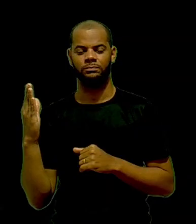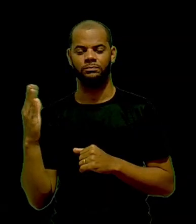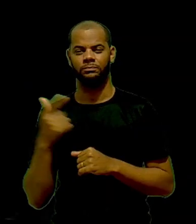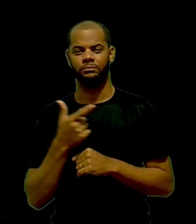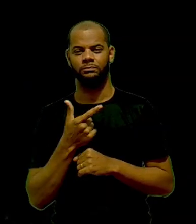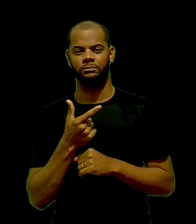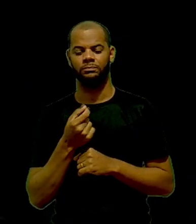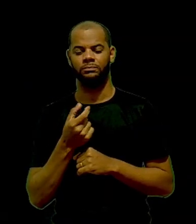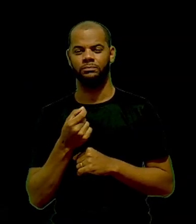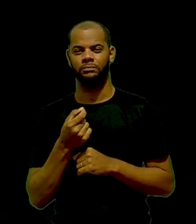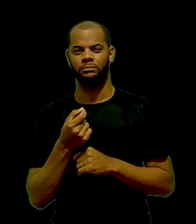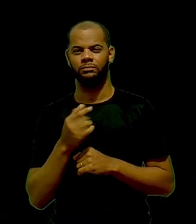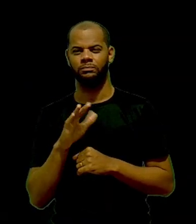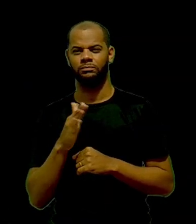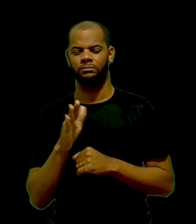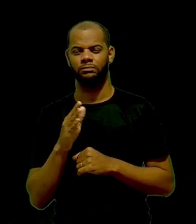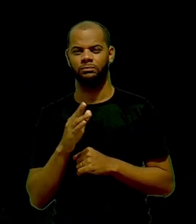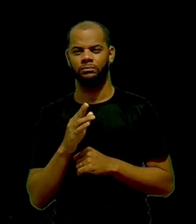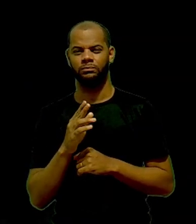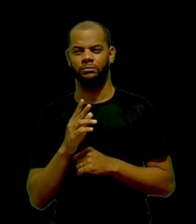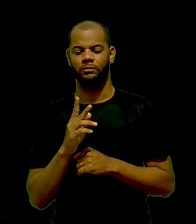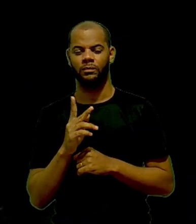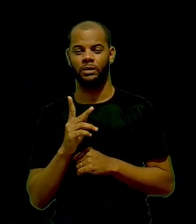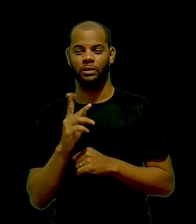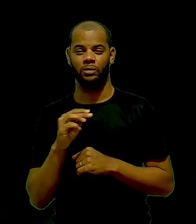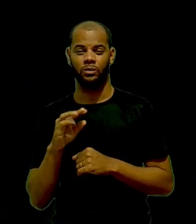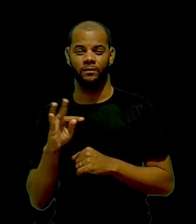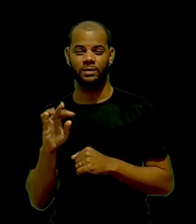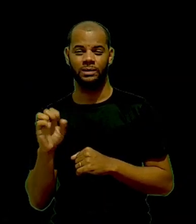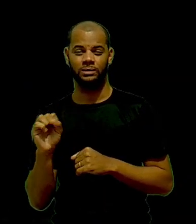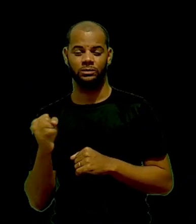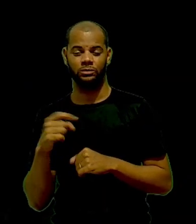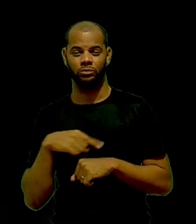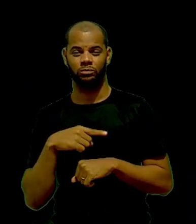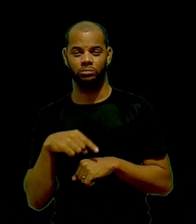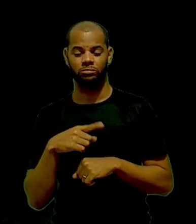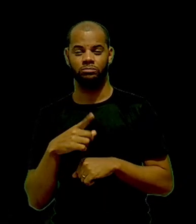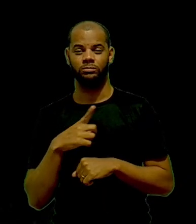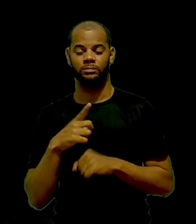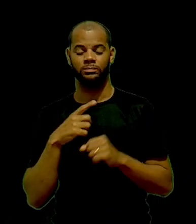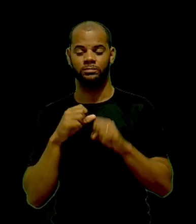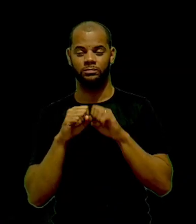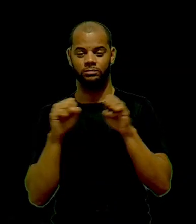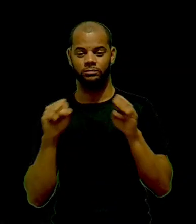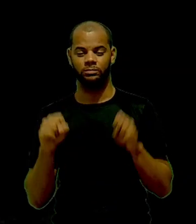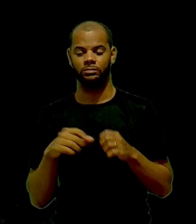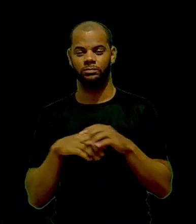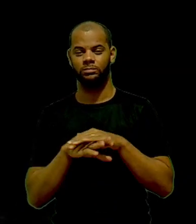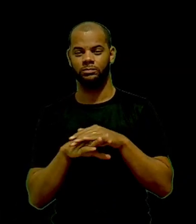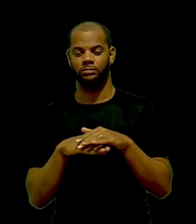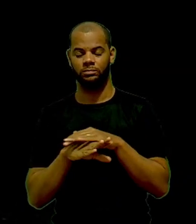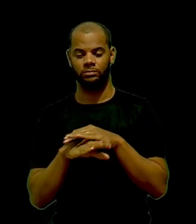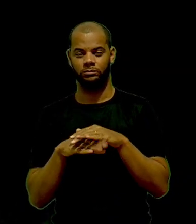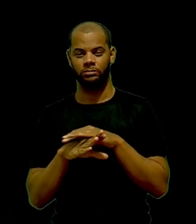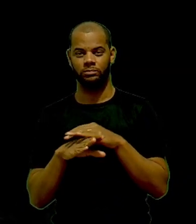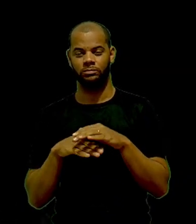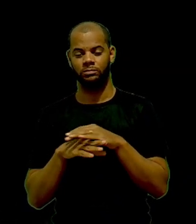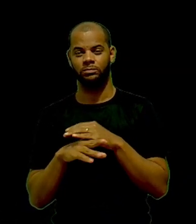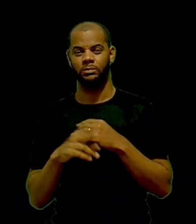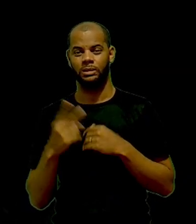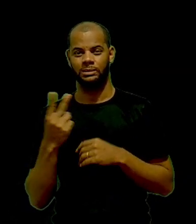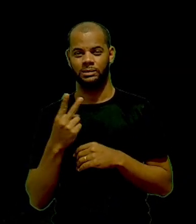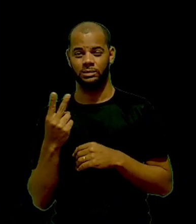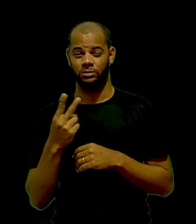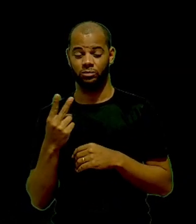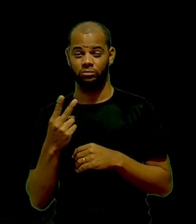200 e poucos kWh, e aqui nós temos um sistema de armazenamento de energia em baterias em segunda vida,